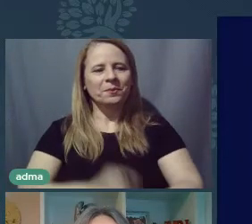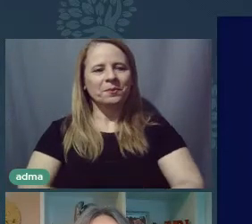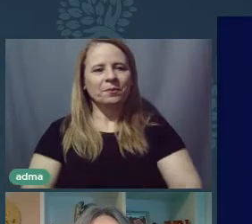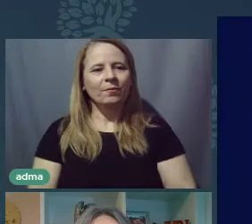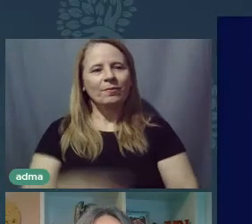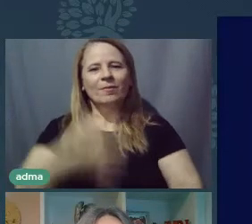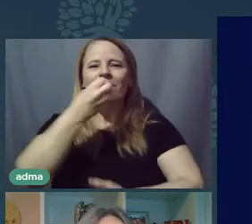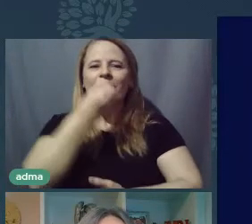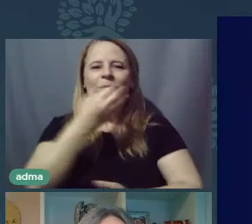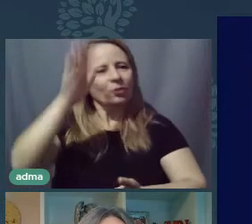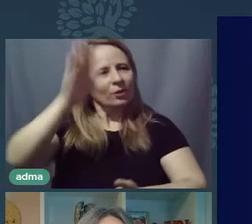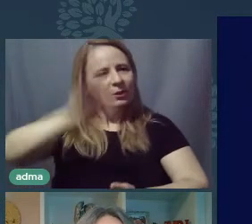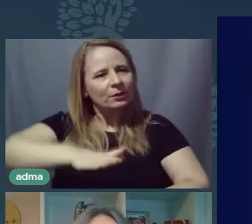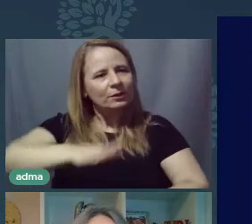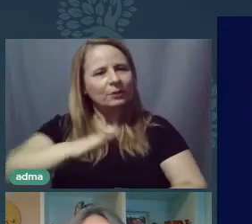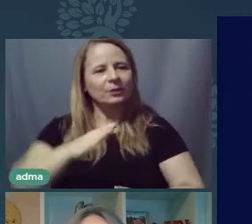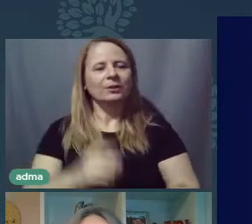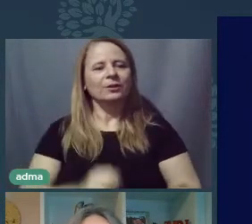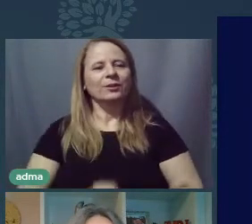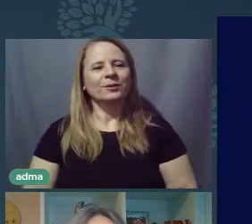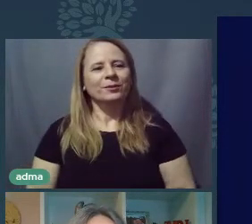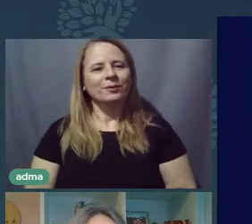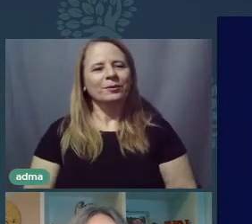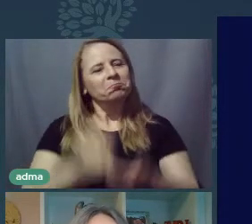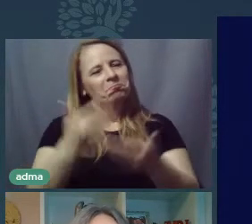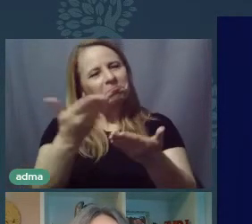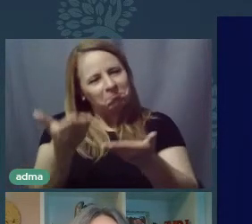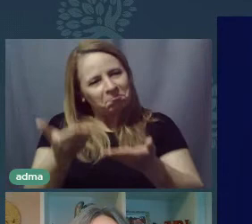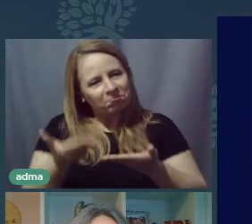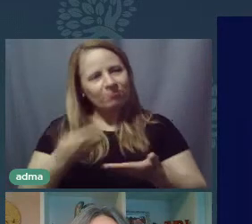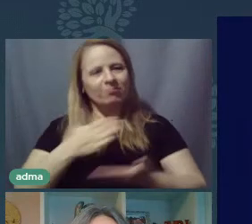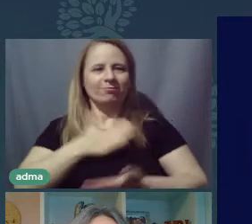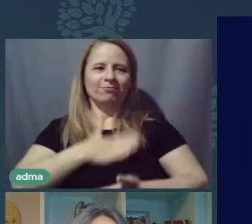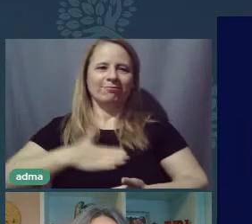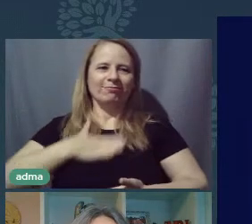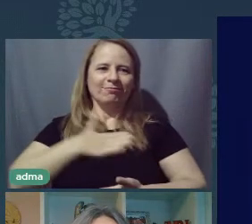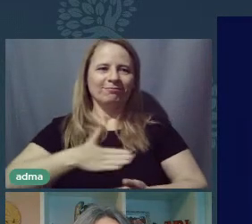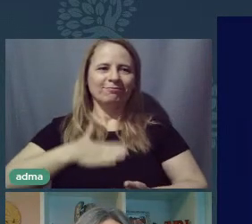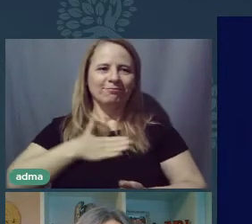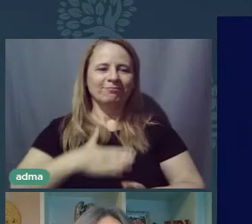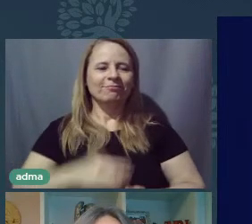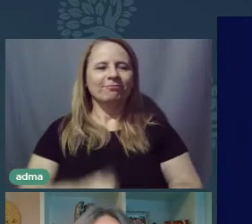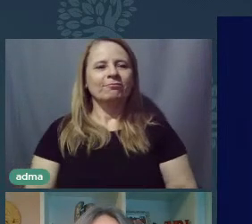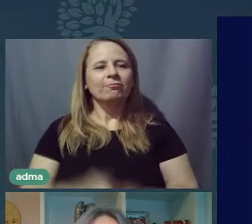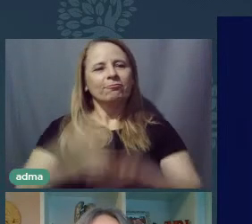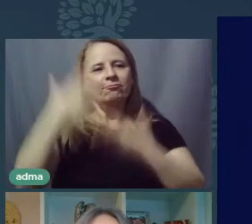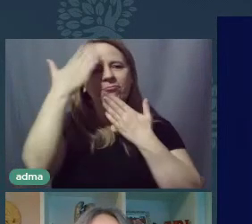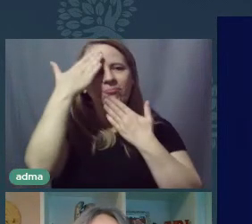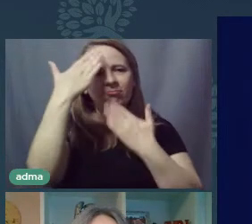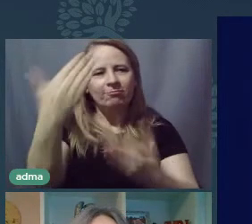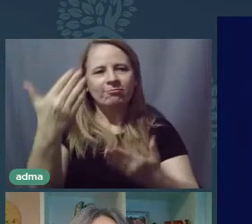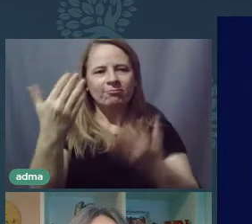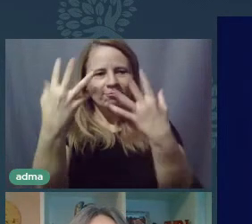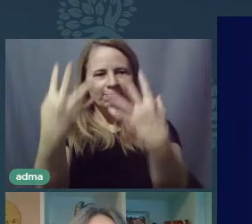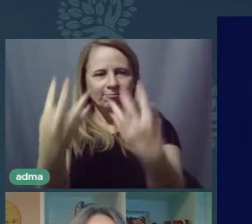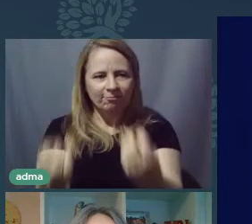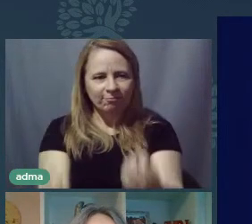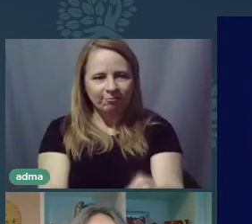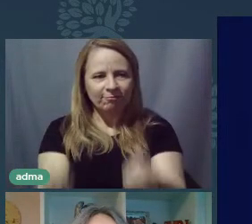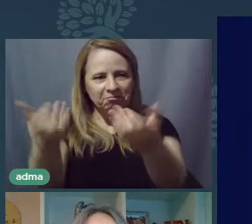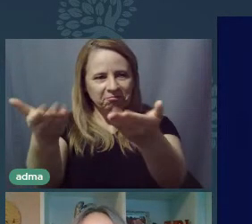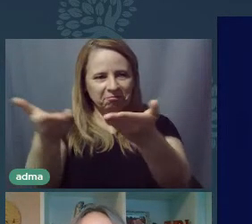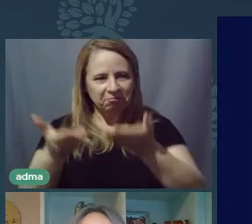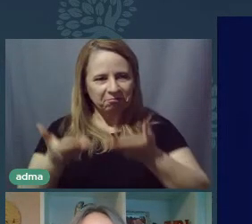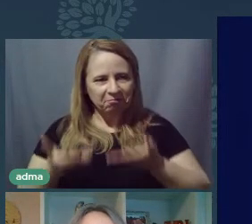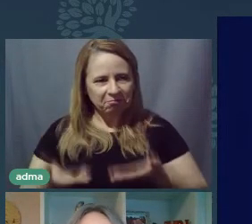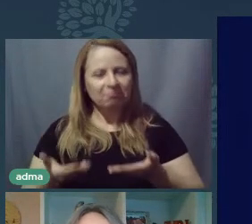Boa tarde, doutora Evelyn. É um prazer tê-la aqui conosco. Muito obrigada por ter aceitado o nosso convite, né,